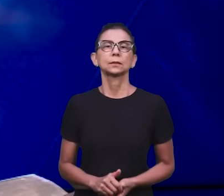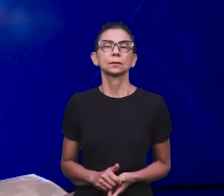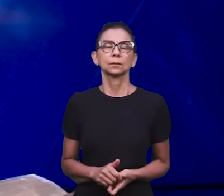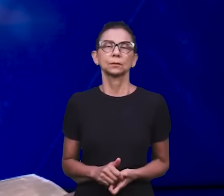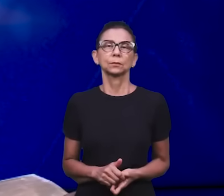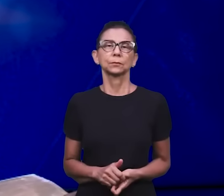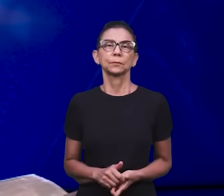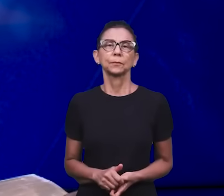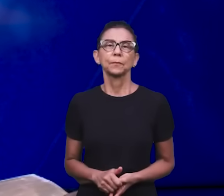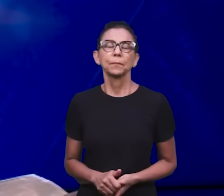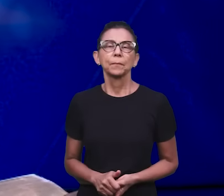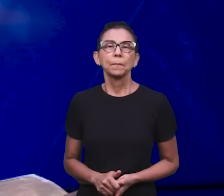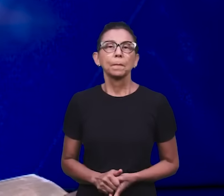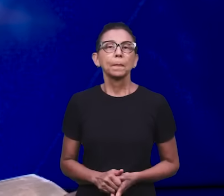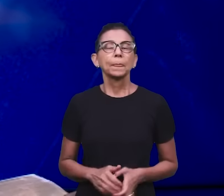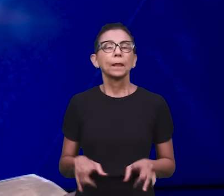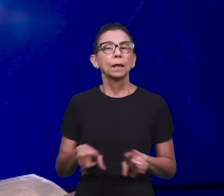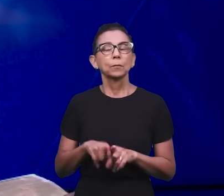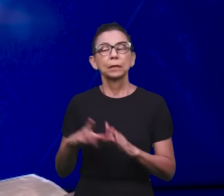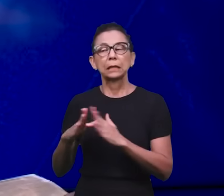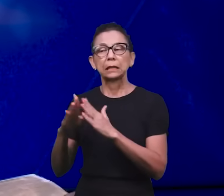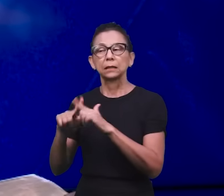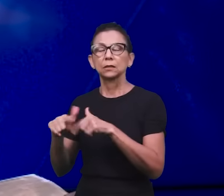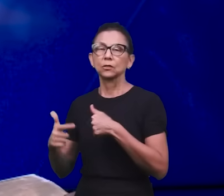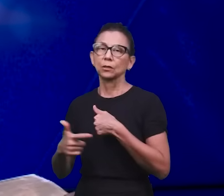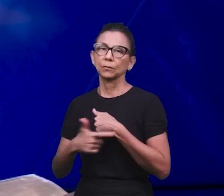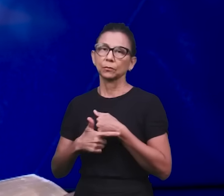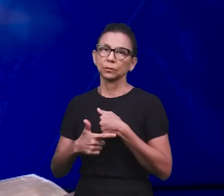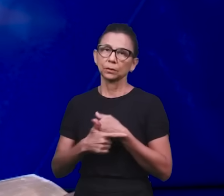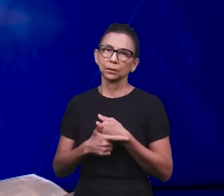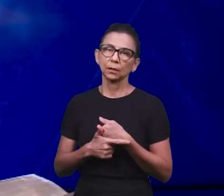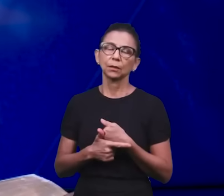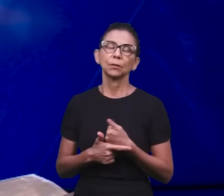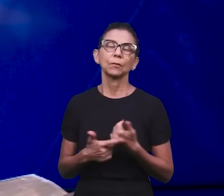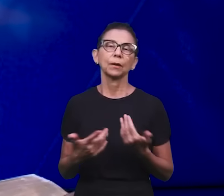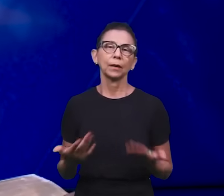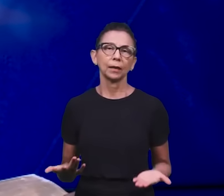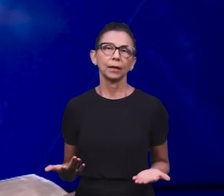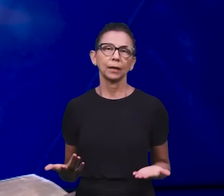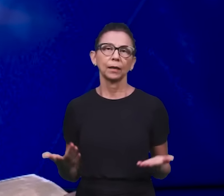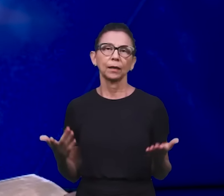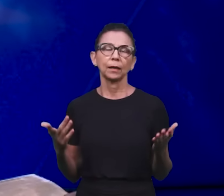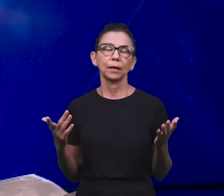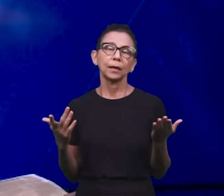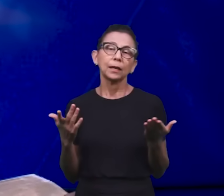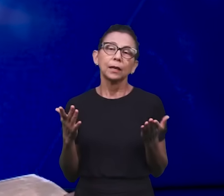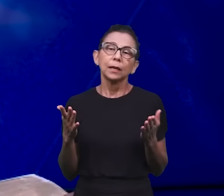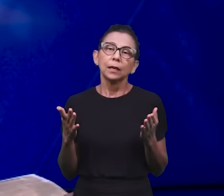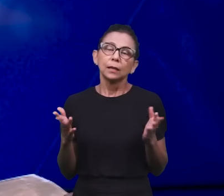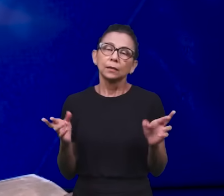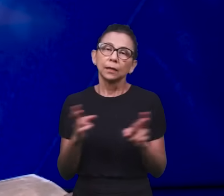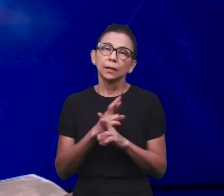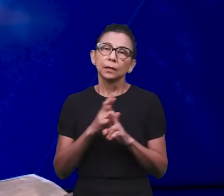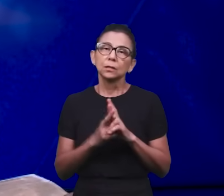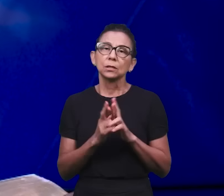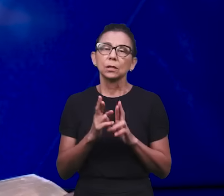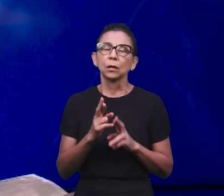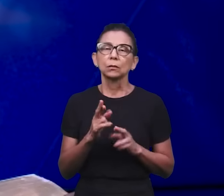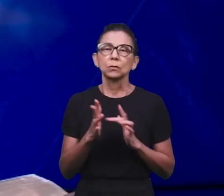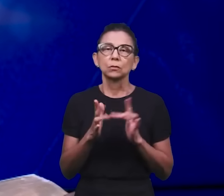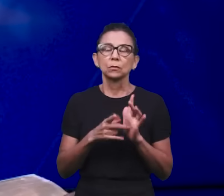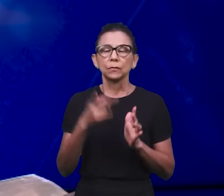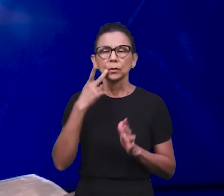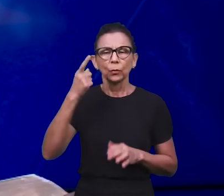está. E a função da igreja agora está relacionada à expressão do ide, que Jesus